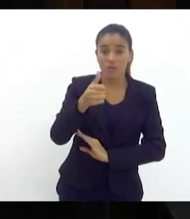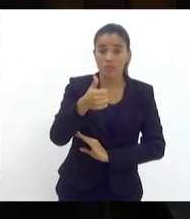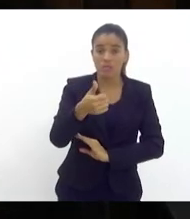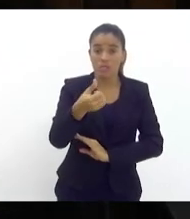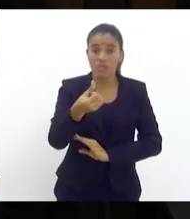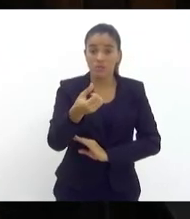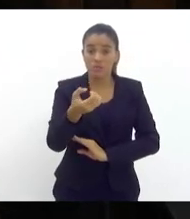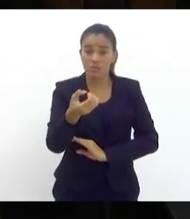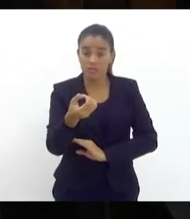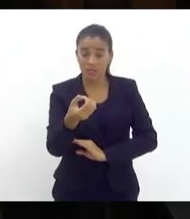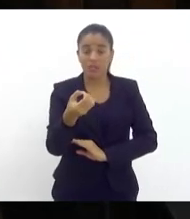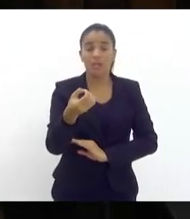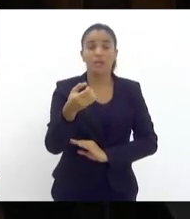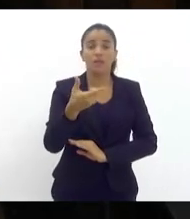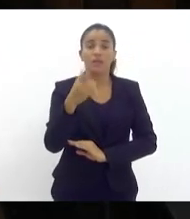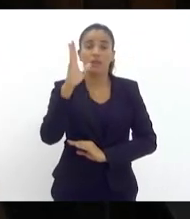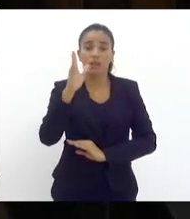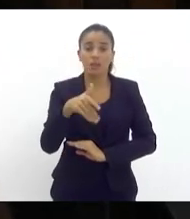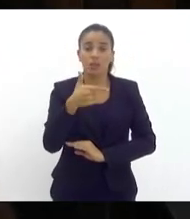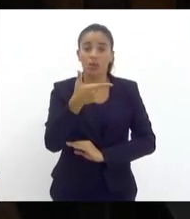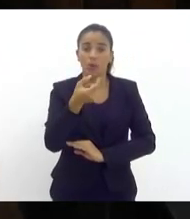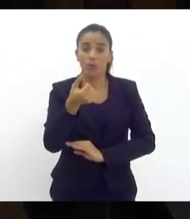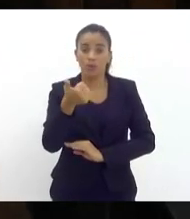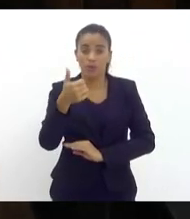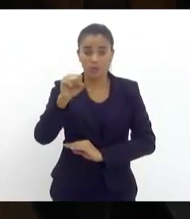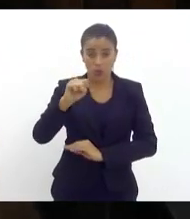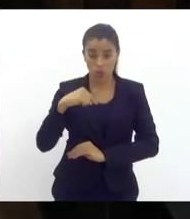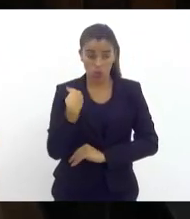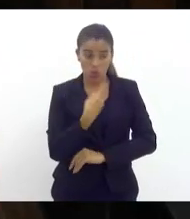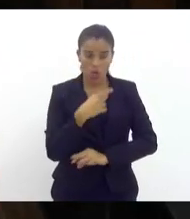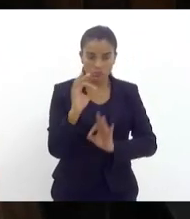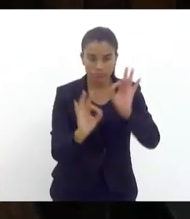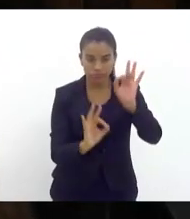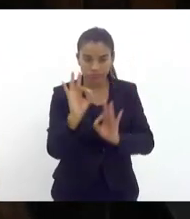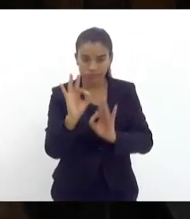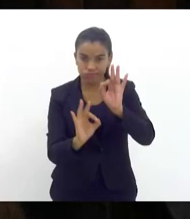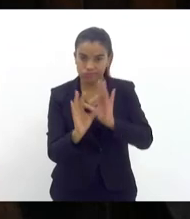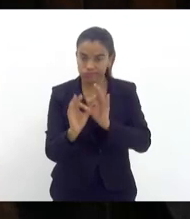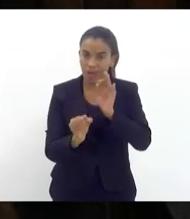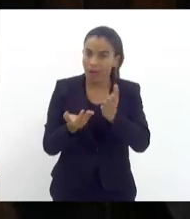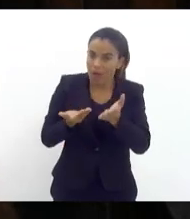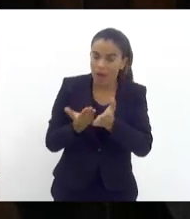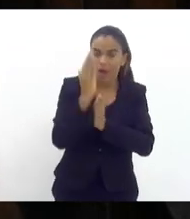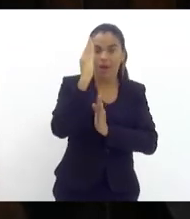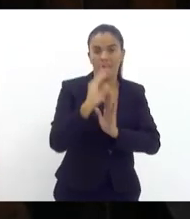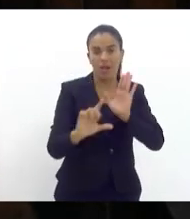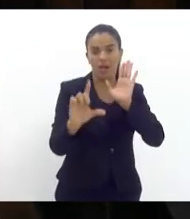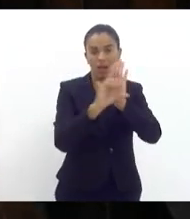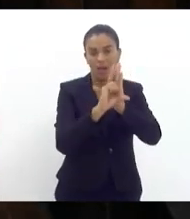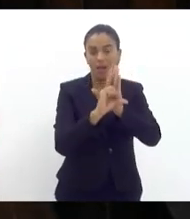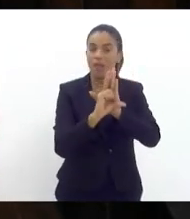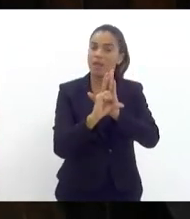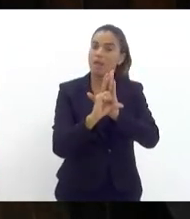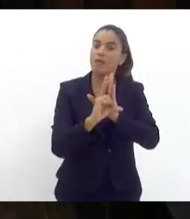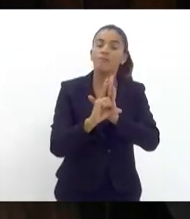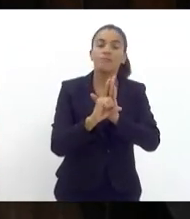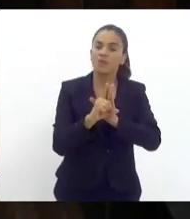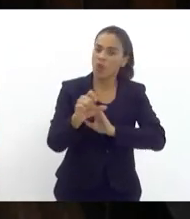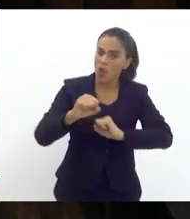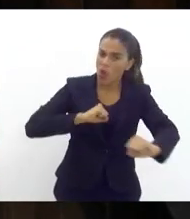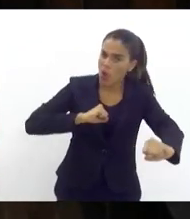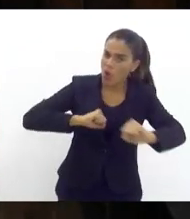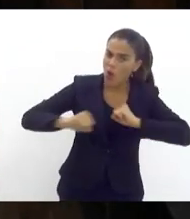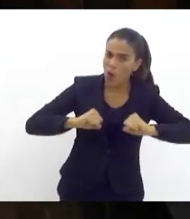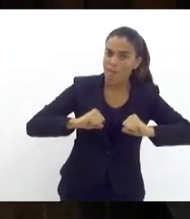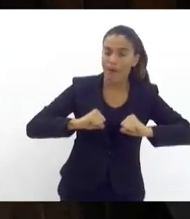novembro de 2018 que nós fizemos e que criamos da minha autoria mecanismo de prevenção e combate a pedofilia